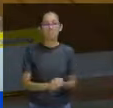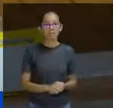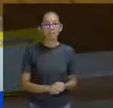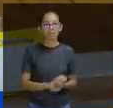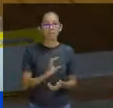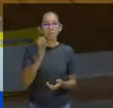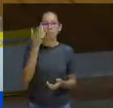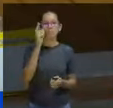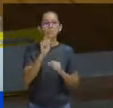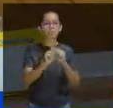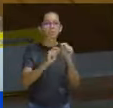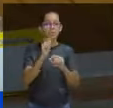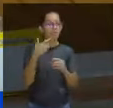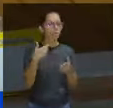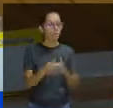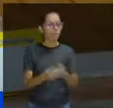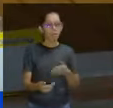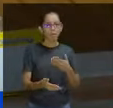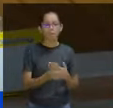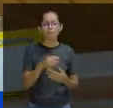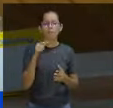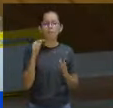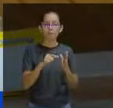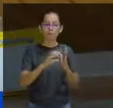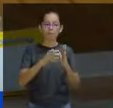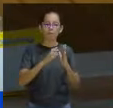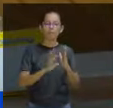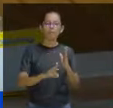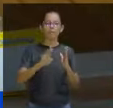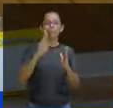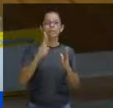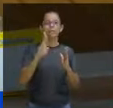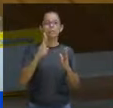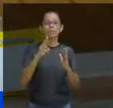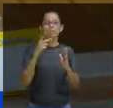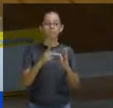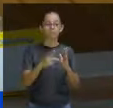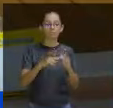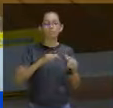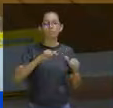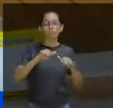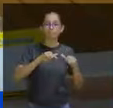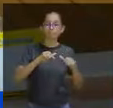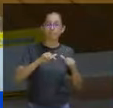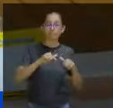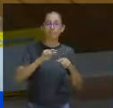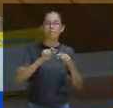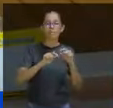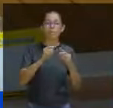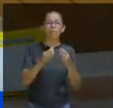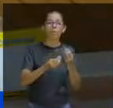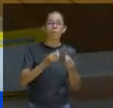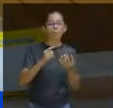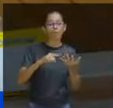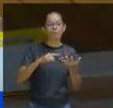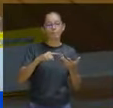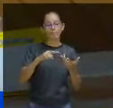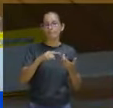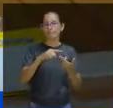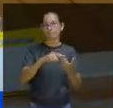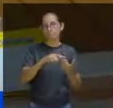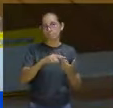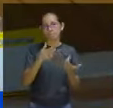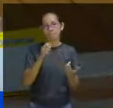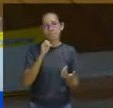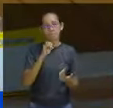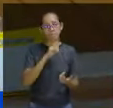gestor. Eventual ação própria dos gestores atuais que pegaram a gestão do